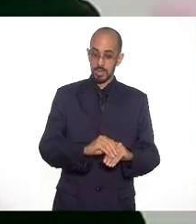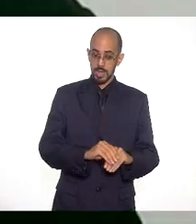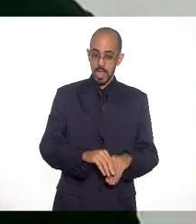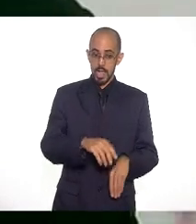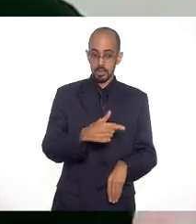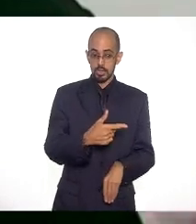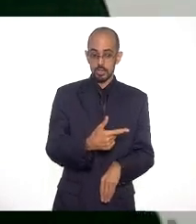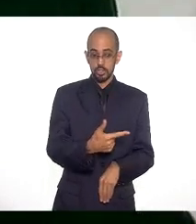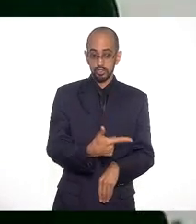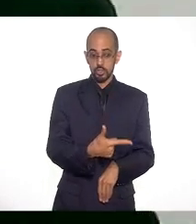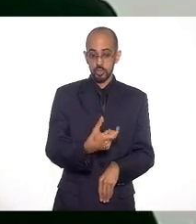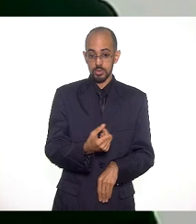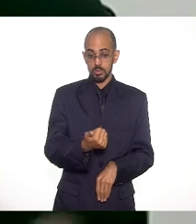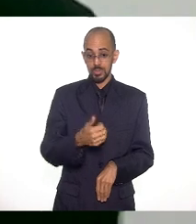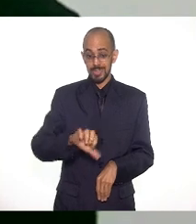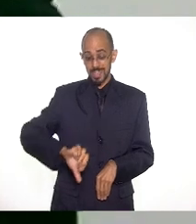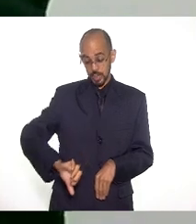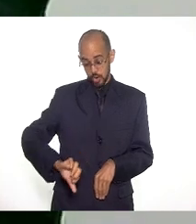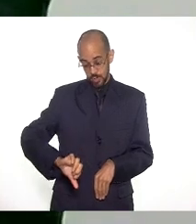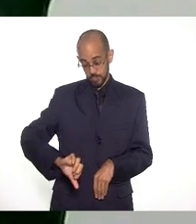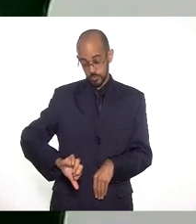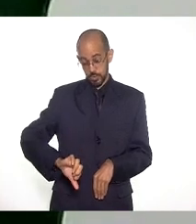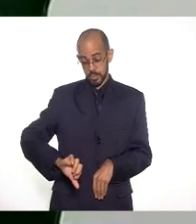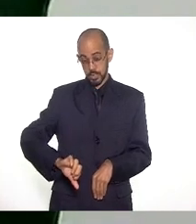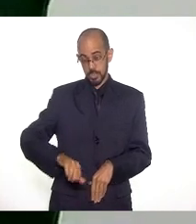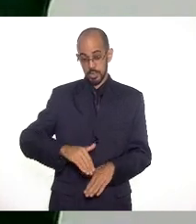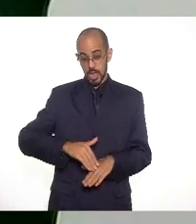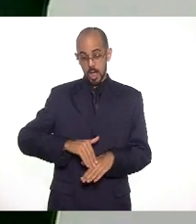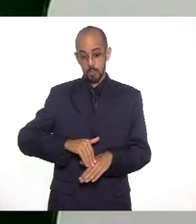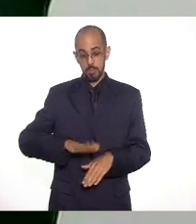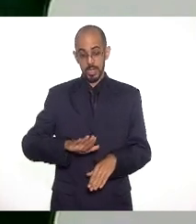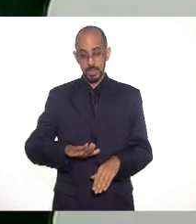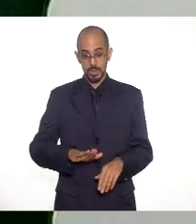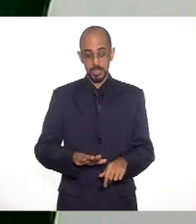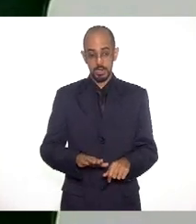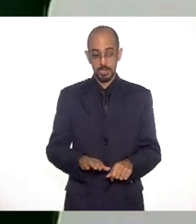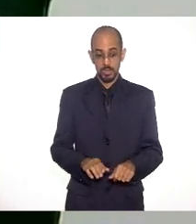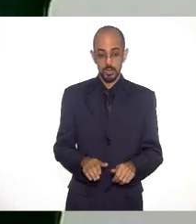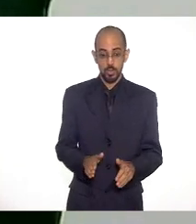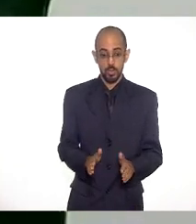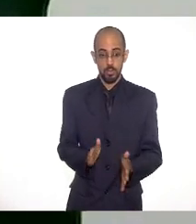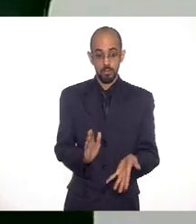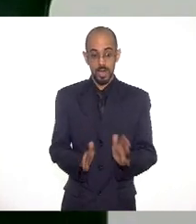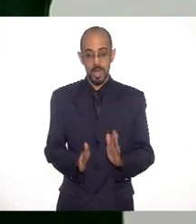de 2019, que aumenta, por exemplo,